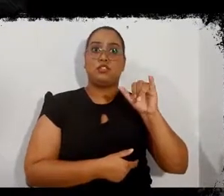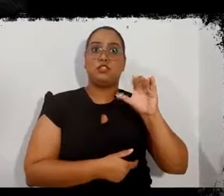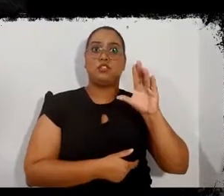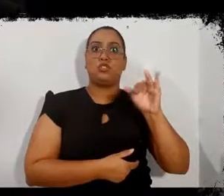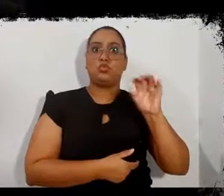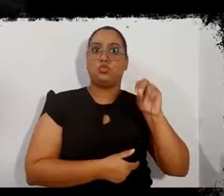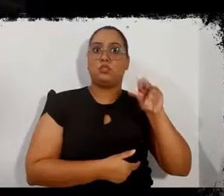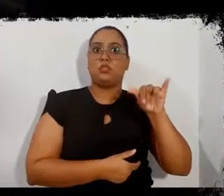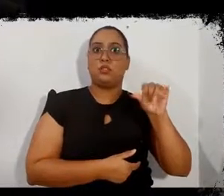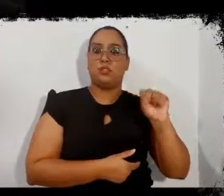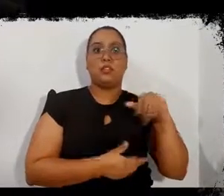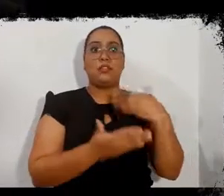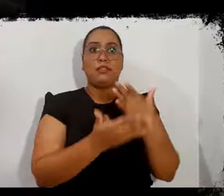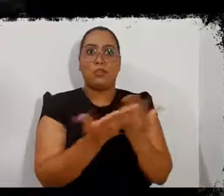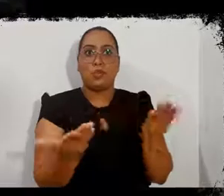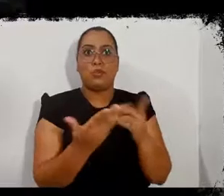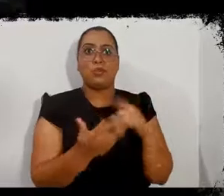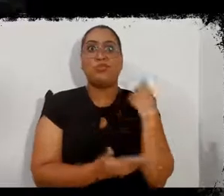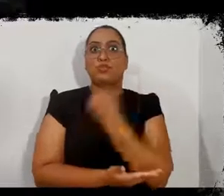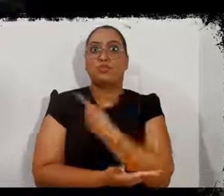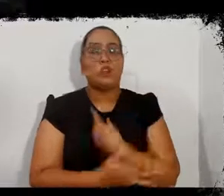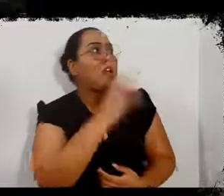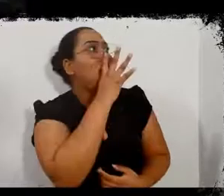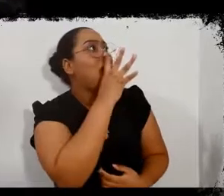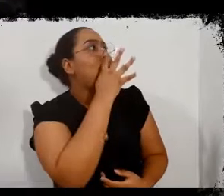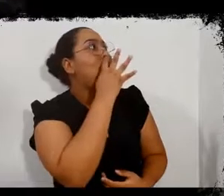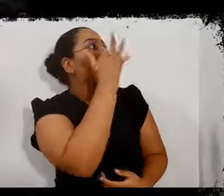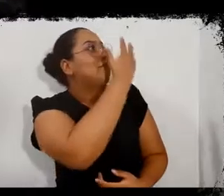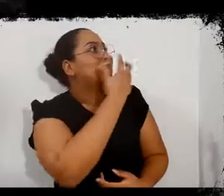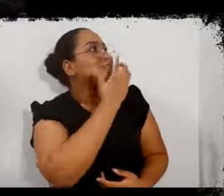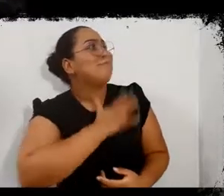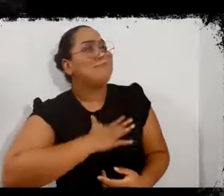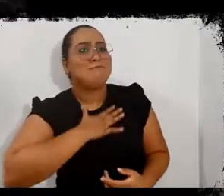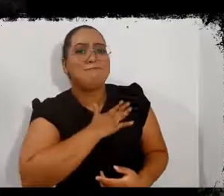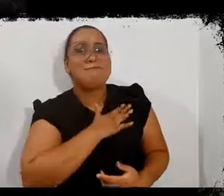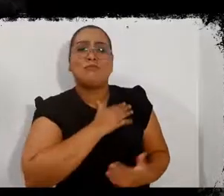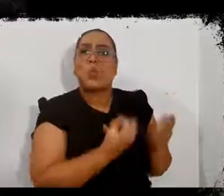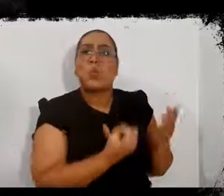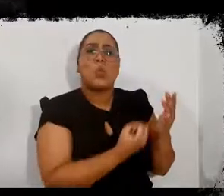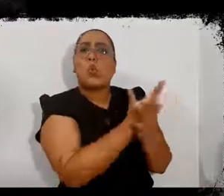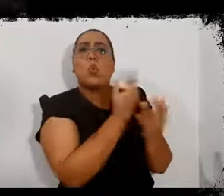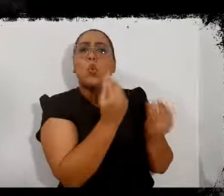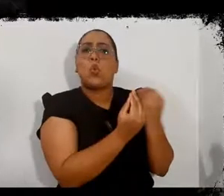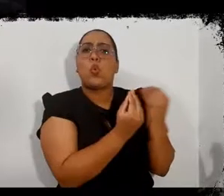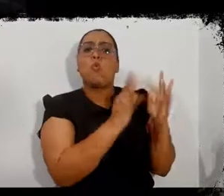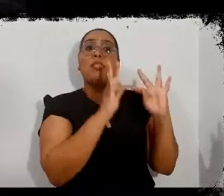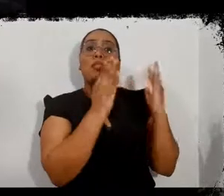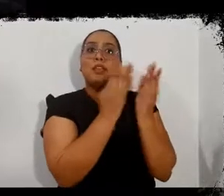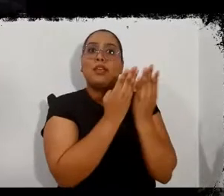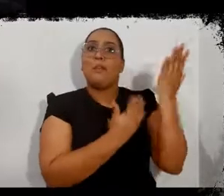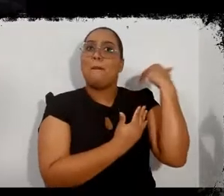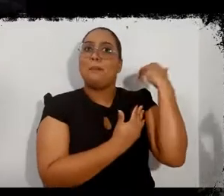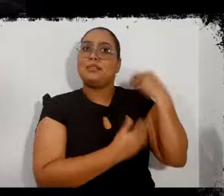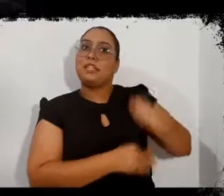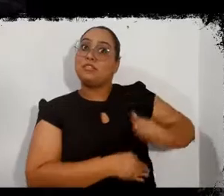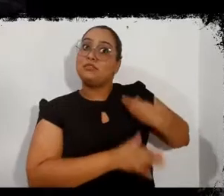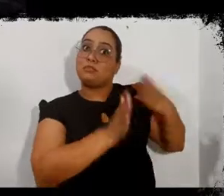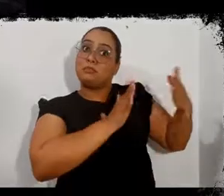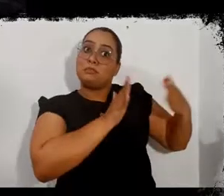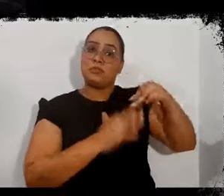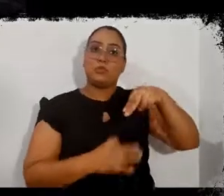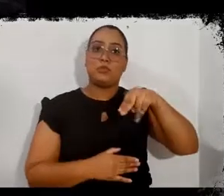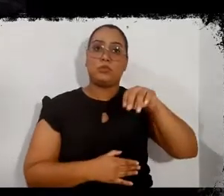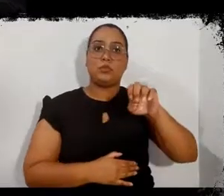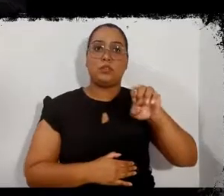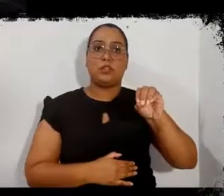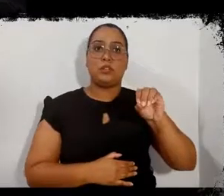tiveram sua origem entre as primeiras tribos que viveram no período neolítico. Sentados